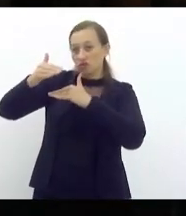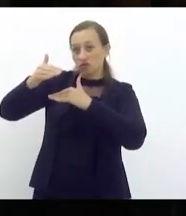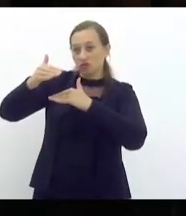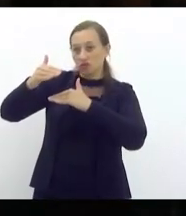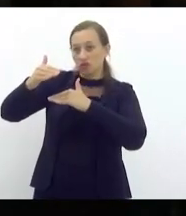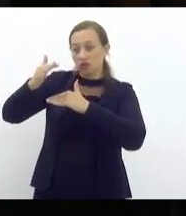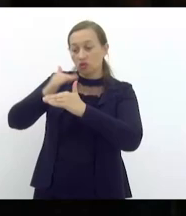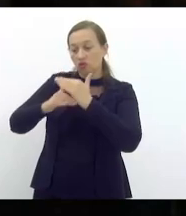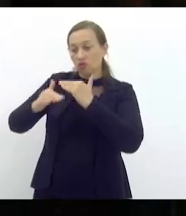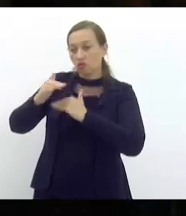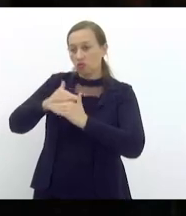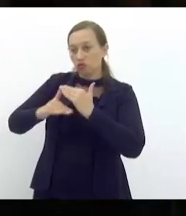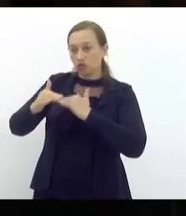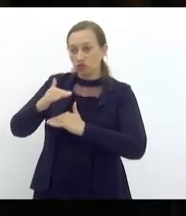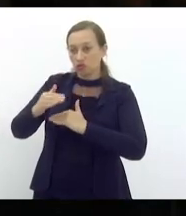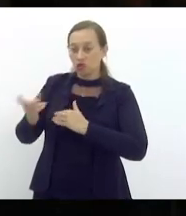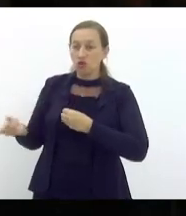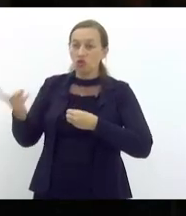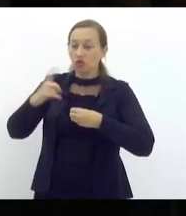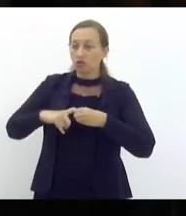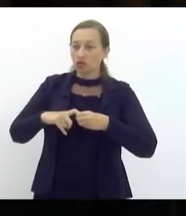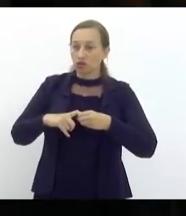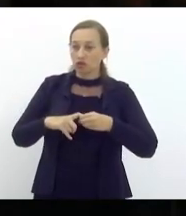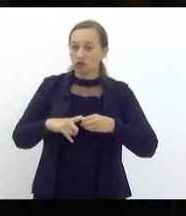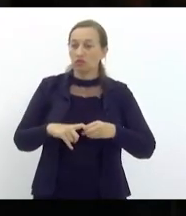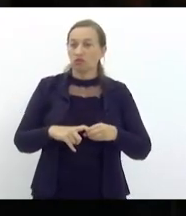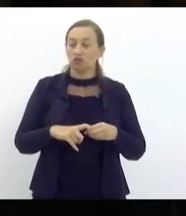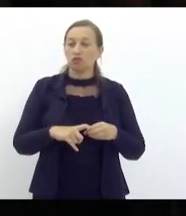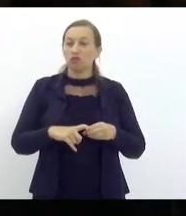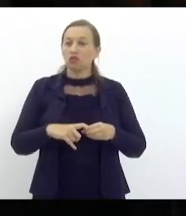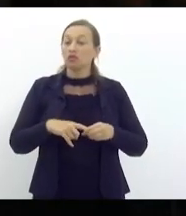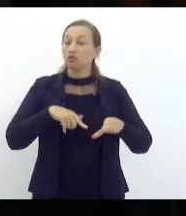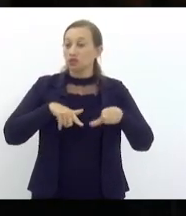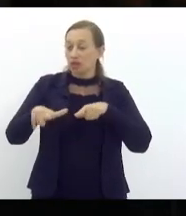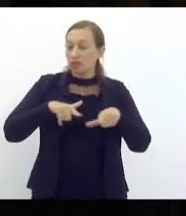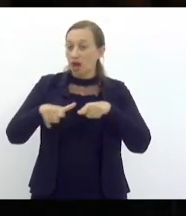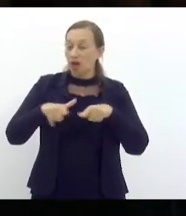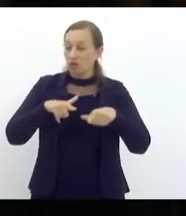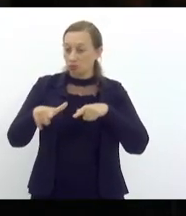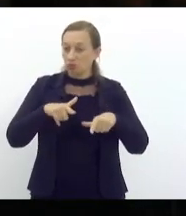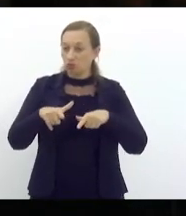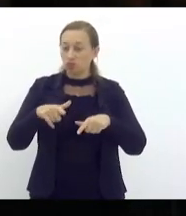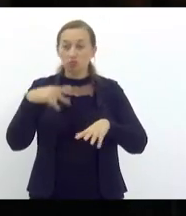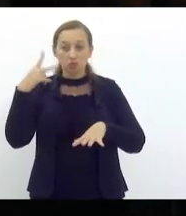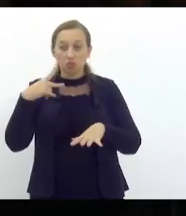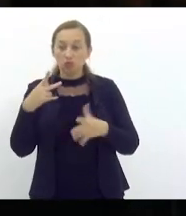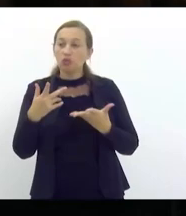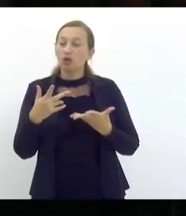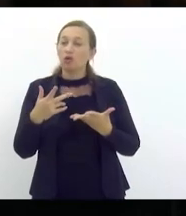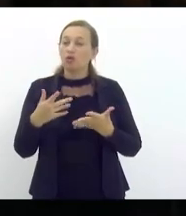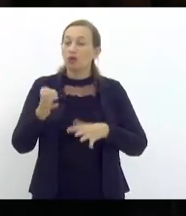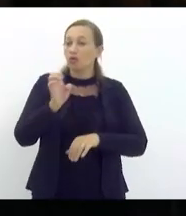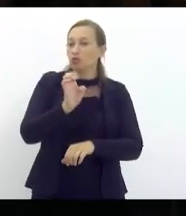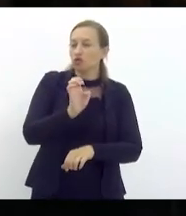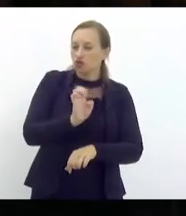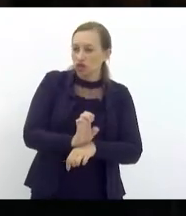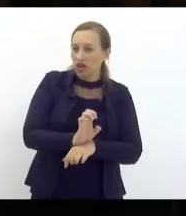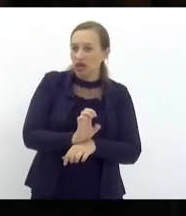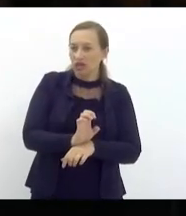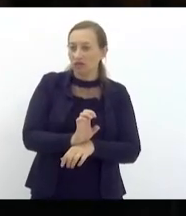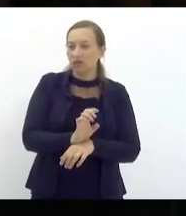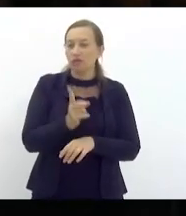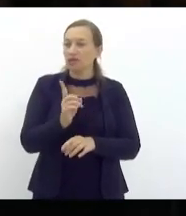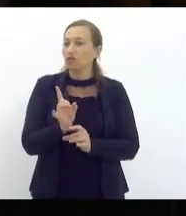retomando o serviço público para os seus estados para que para poder garantir que não vire mercadoria